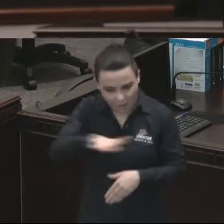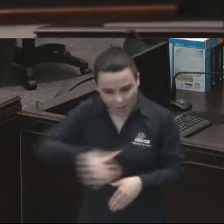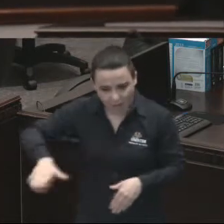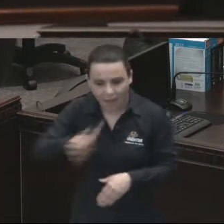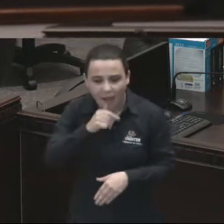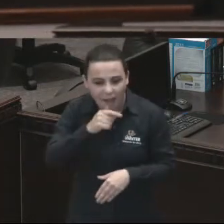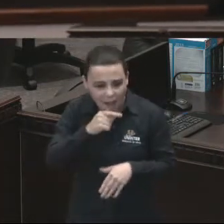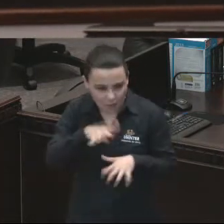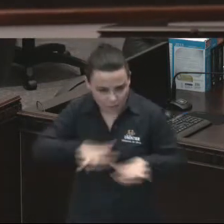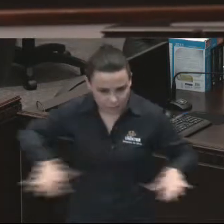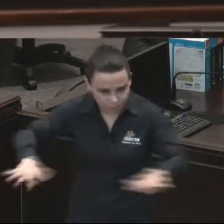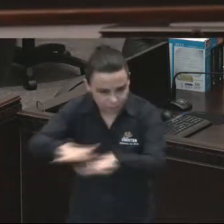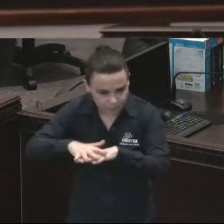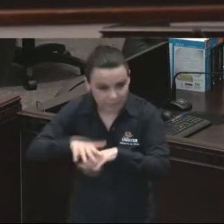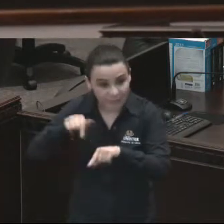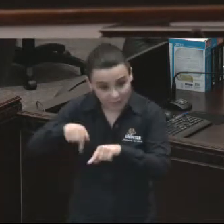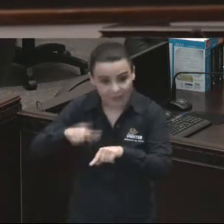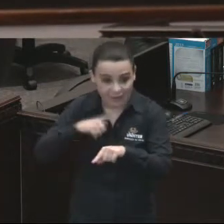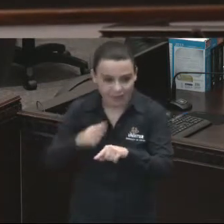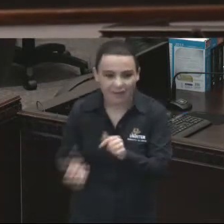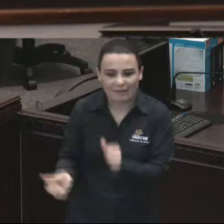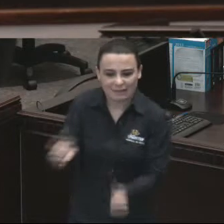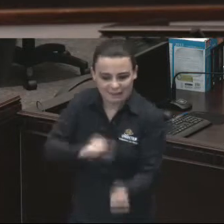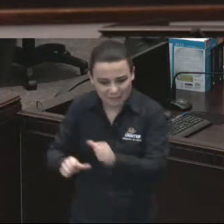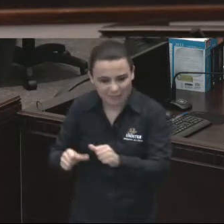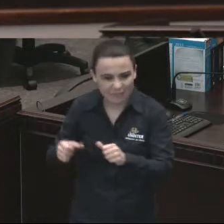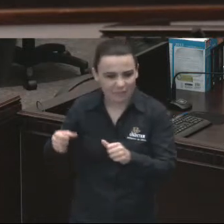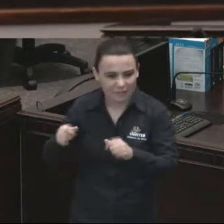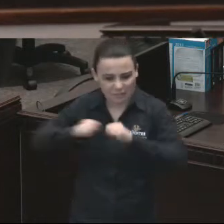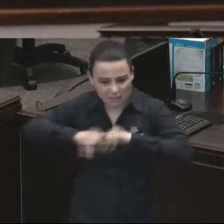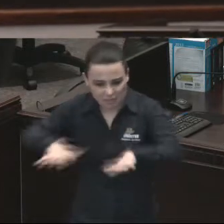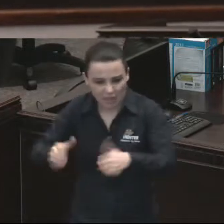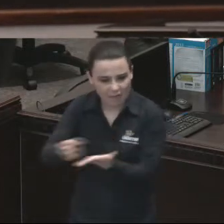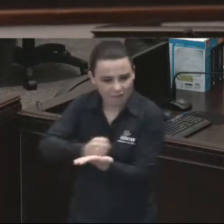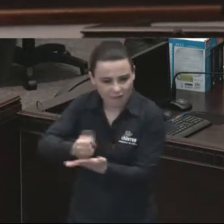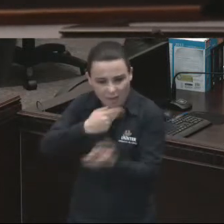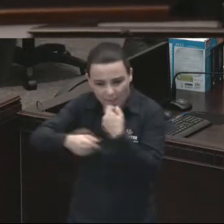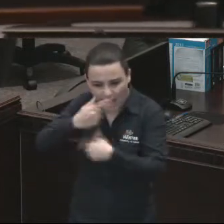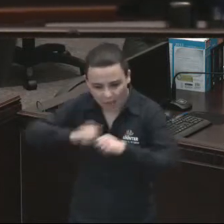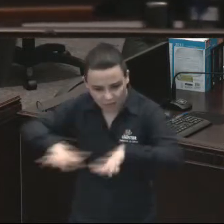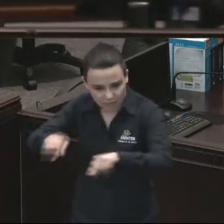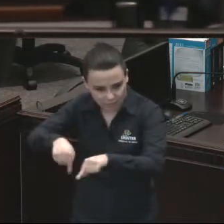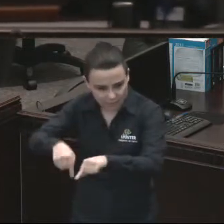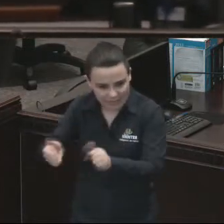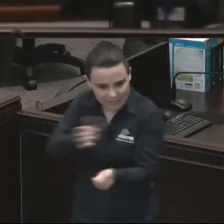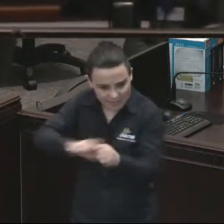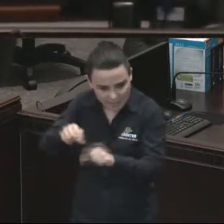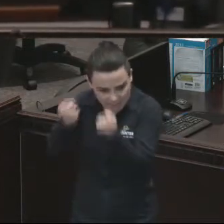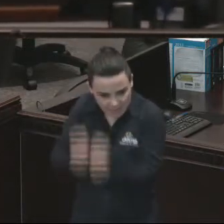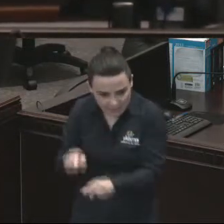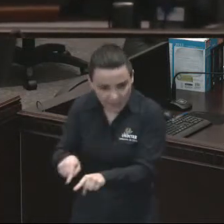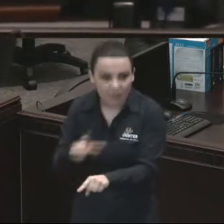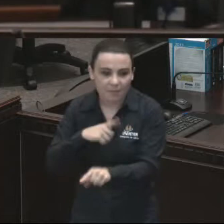na água é só uma parte do problema. Eu queria trazer para vocês esse trabalho, esse é o primeiro trabalho que foi